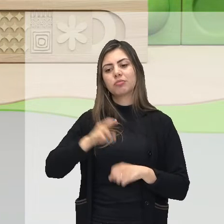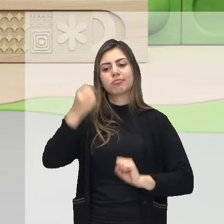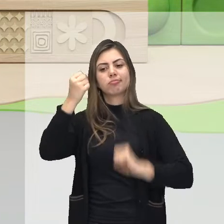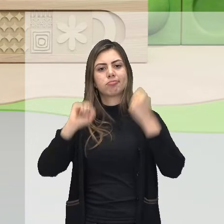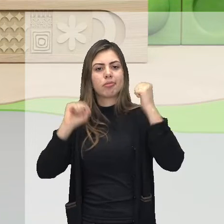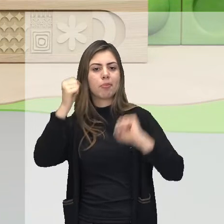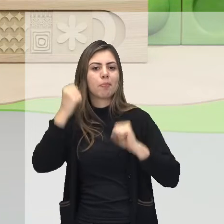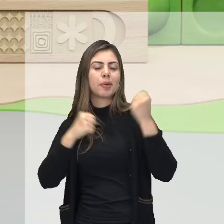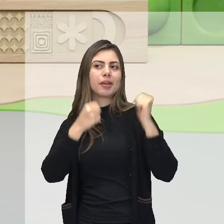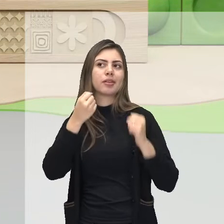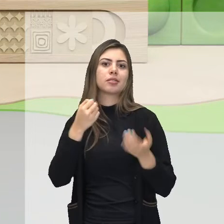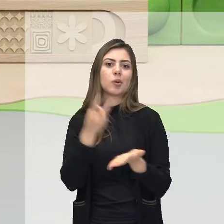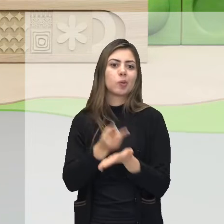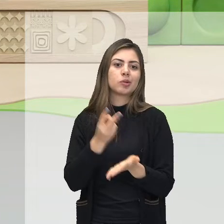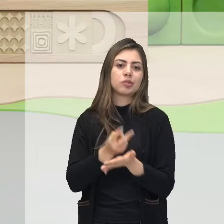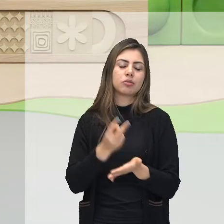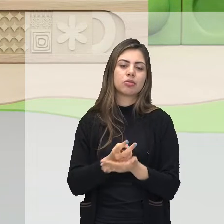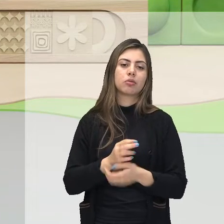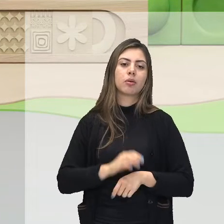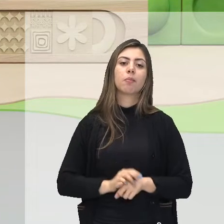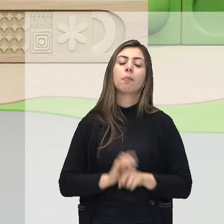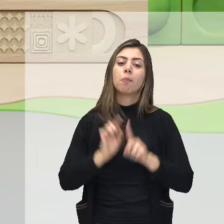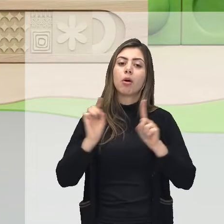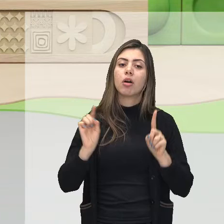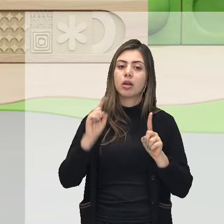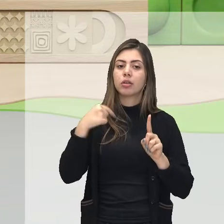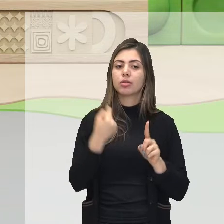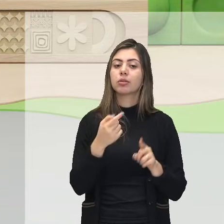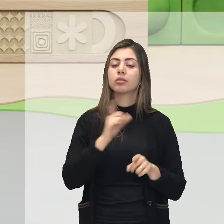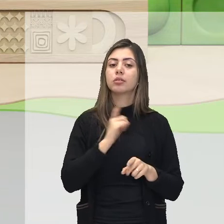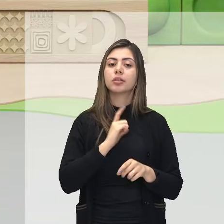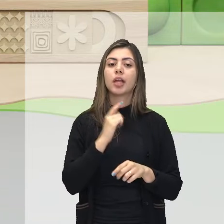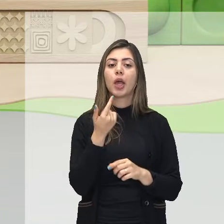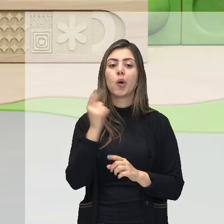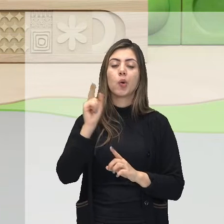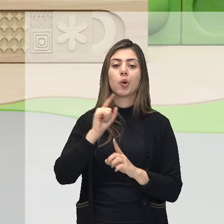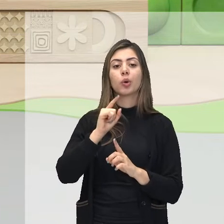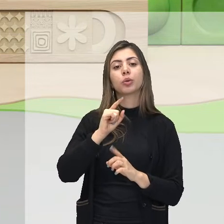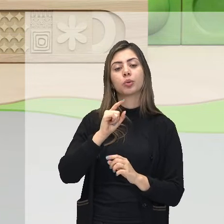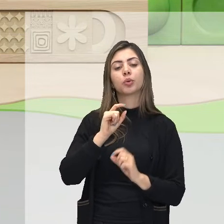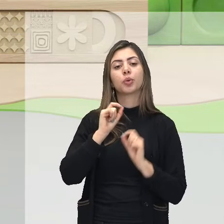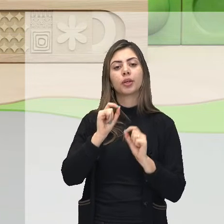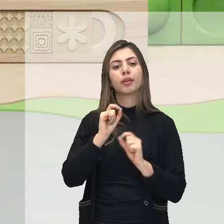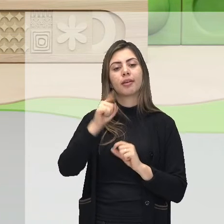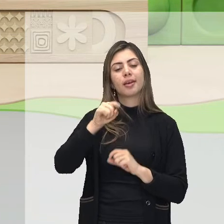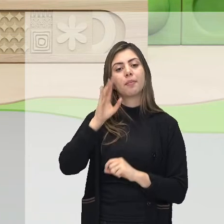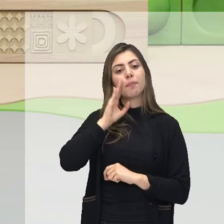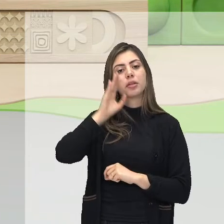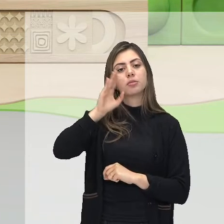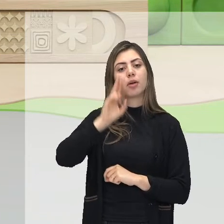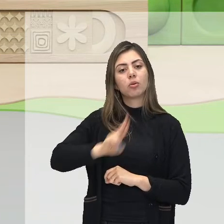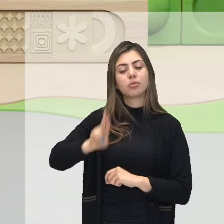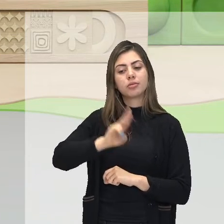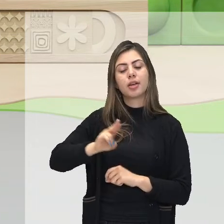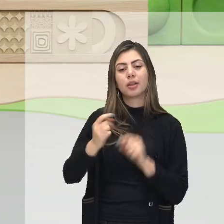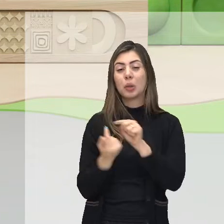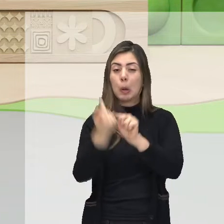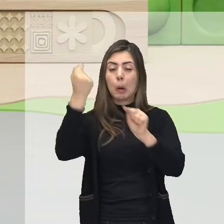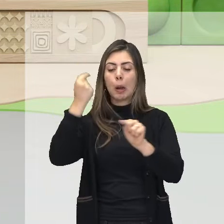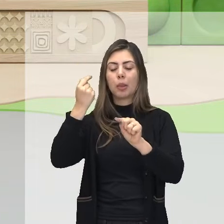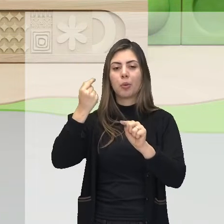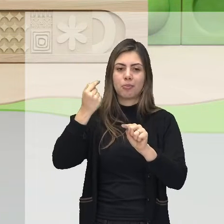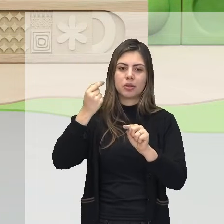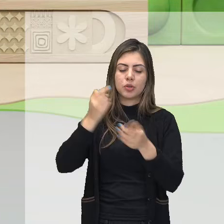por exemplo, mas nós também temos o carvão mineral como um dos principais utilizados no início da Revolução, então